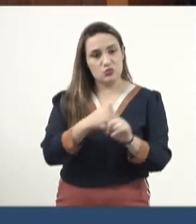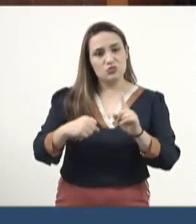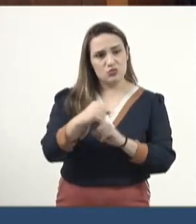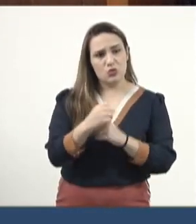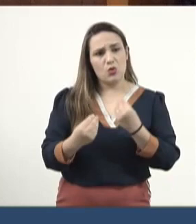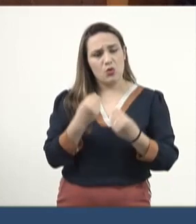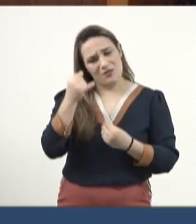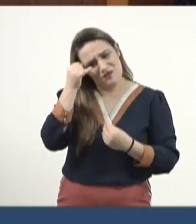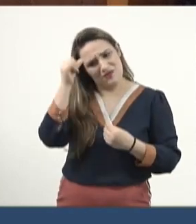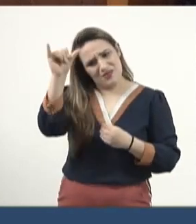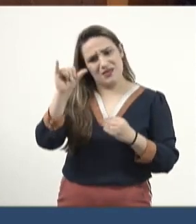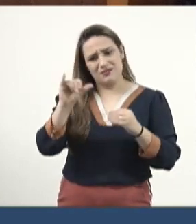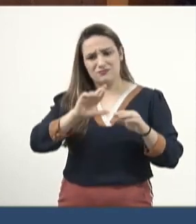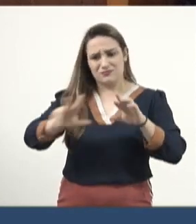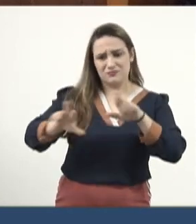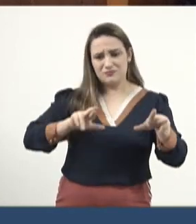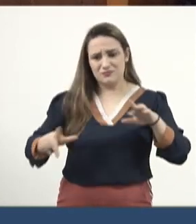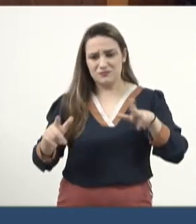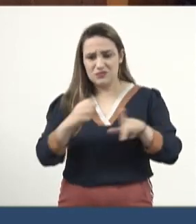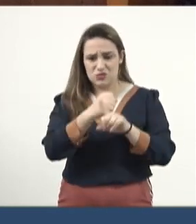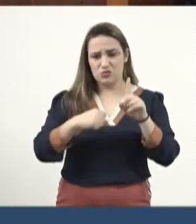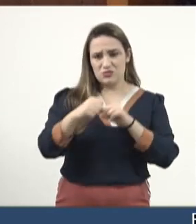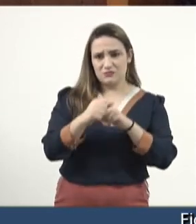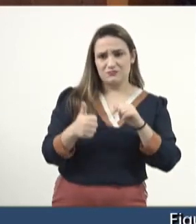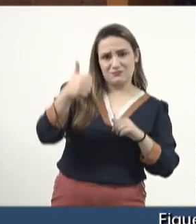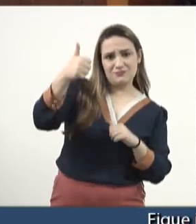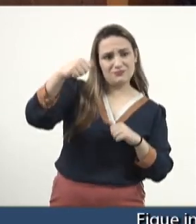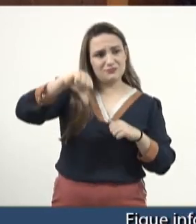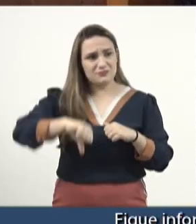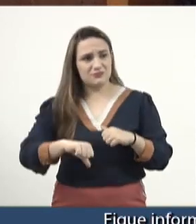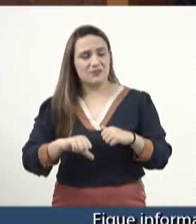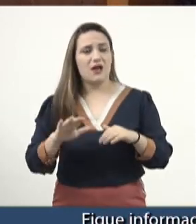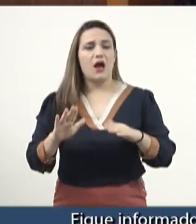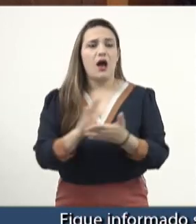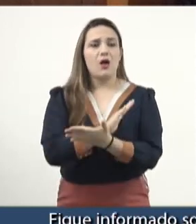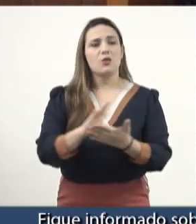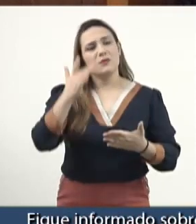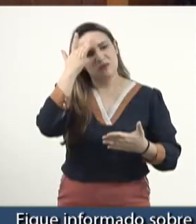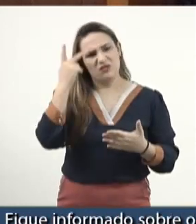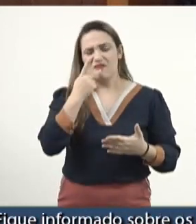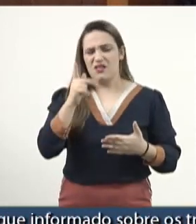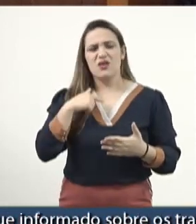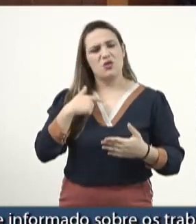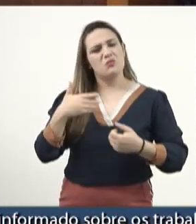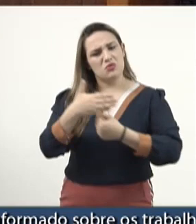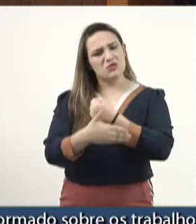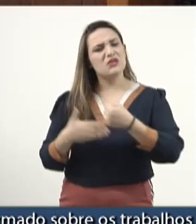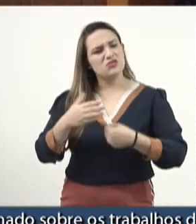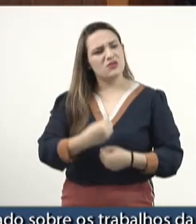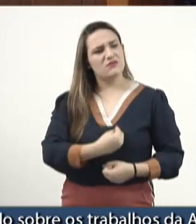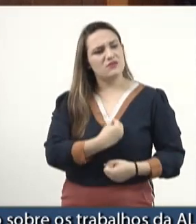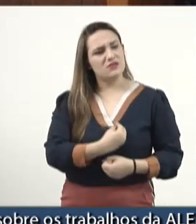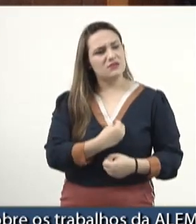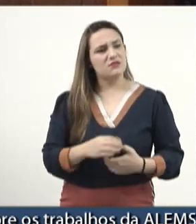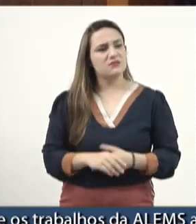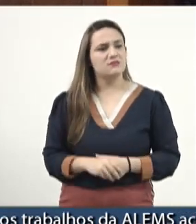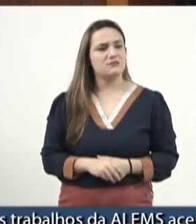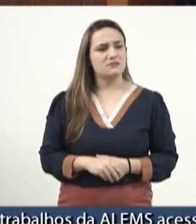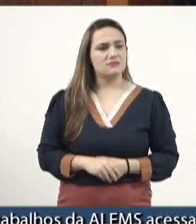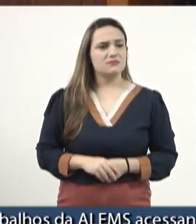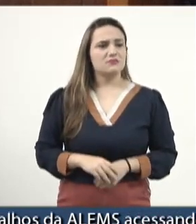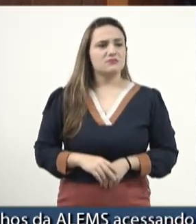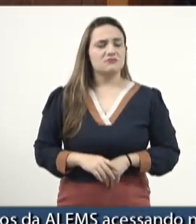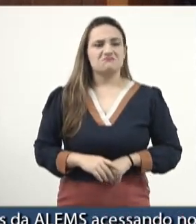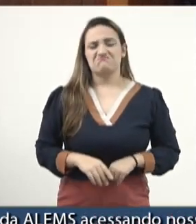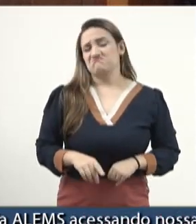desigualdades sociais. E muitas pessoas que falam que defendem a vida, na verdade, estão